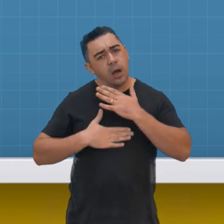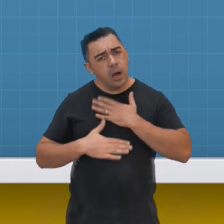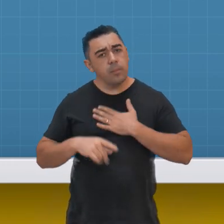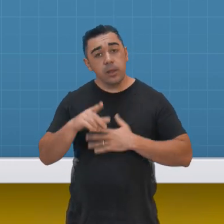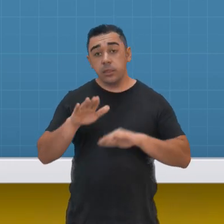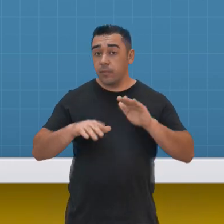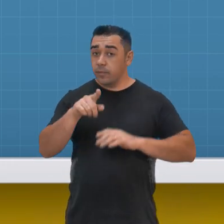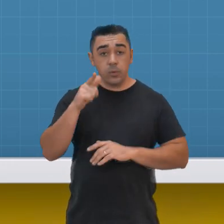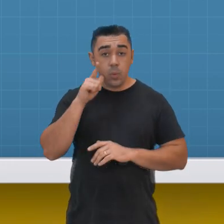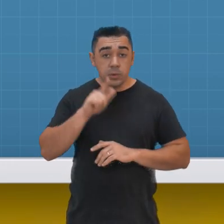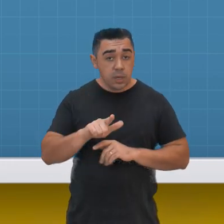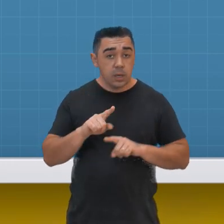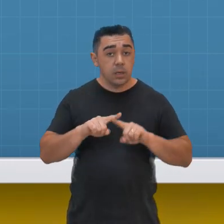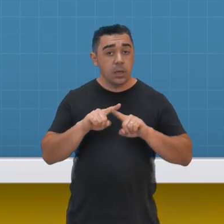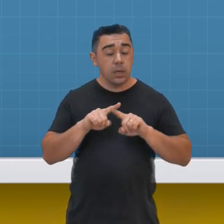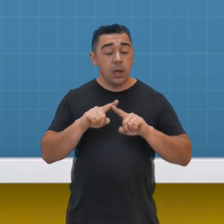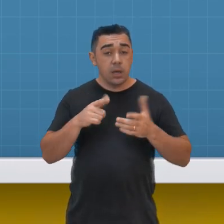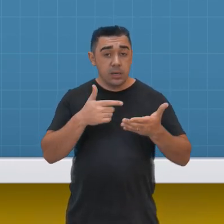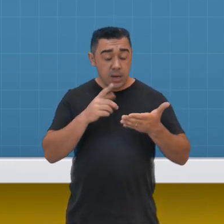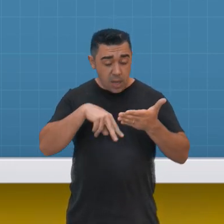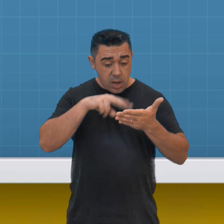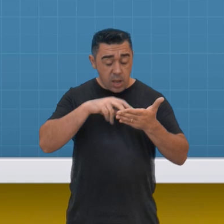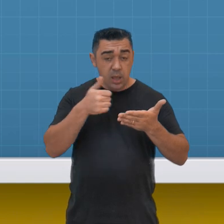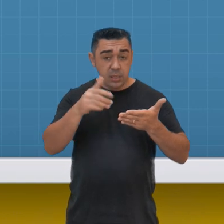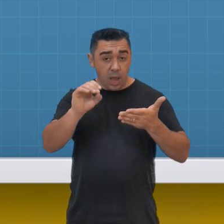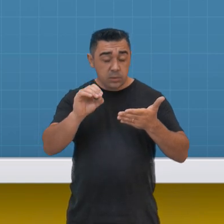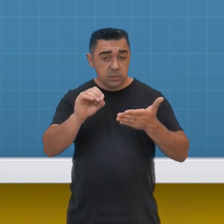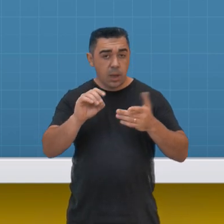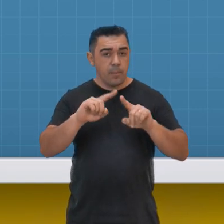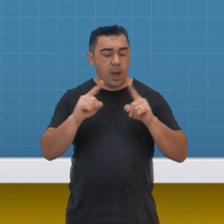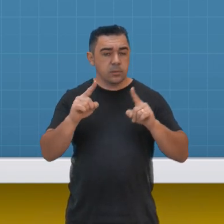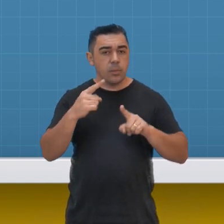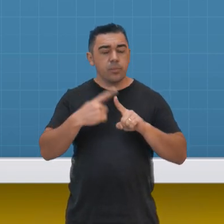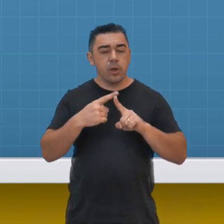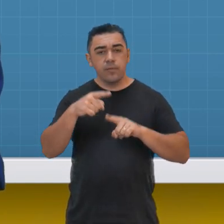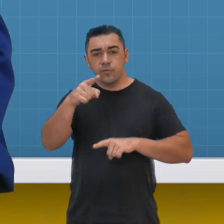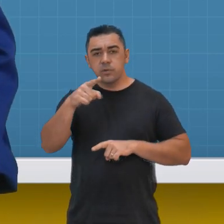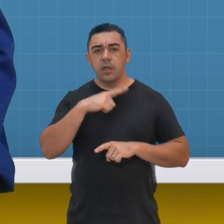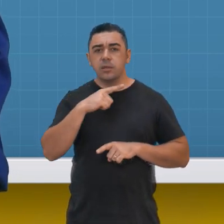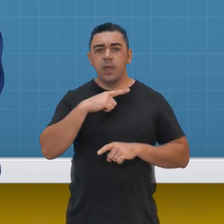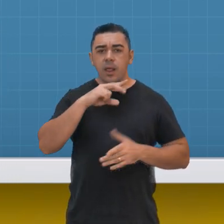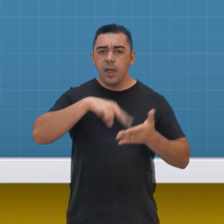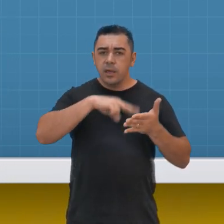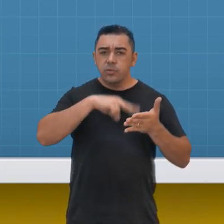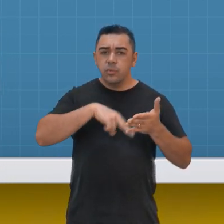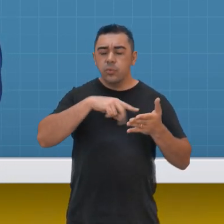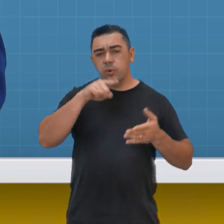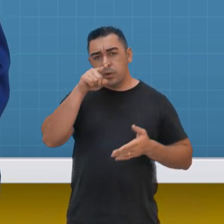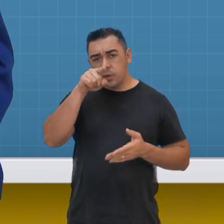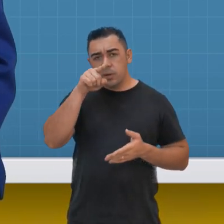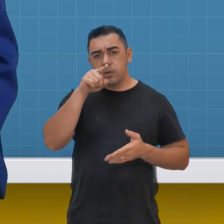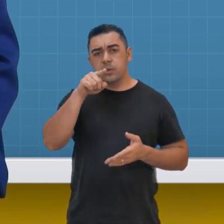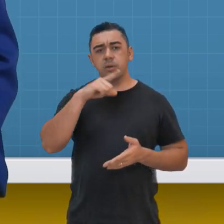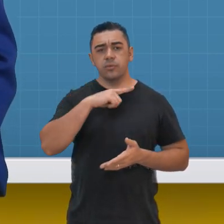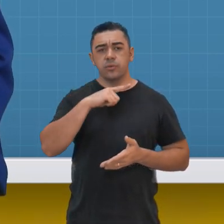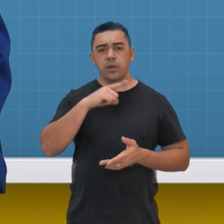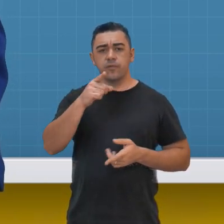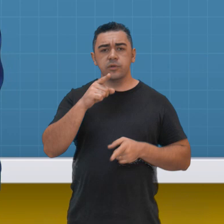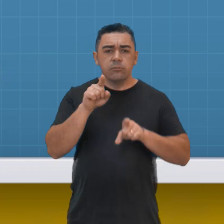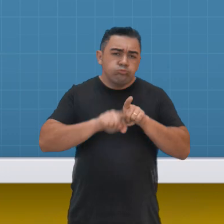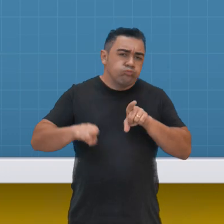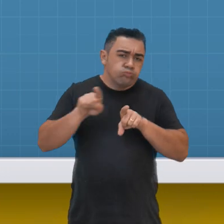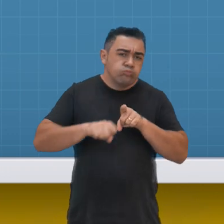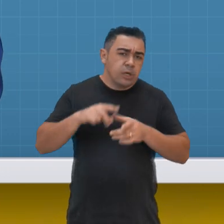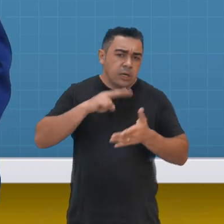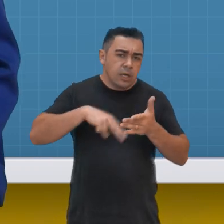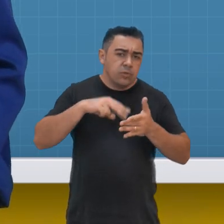Talvez você não consiga as 10 páginas, porque o teu nível de leitura, o teu